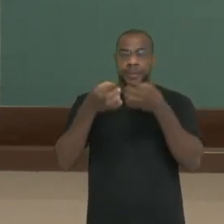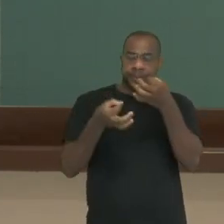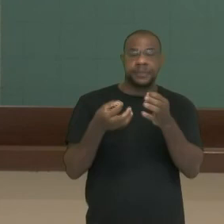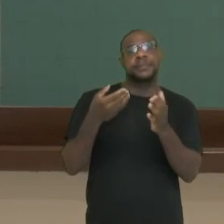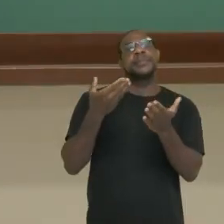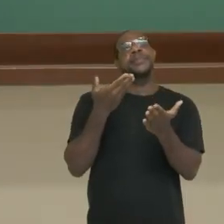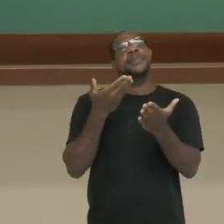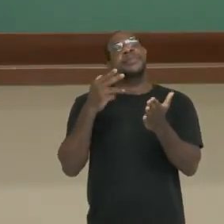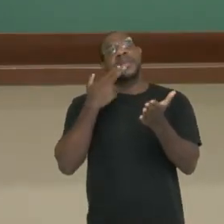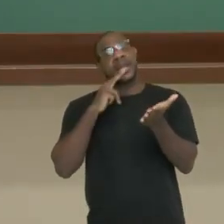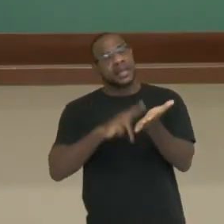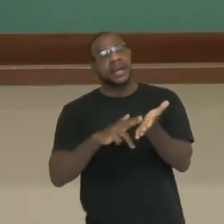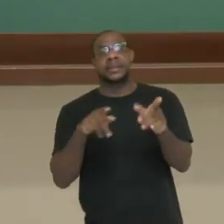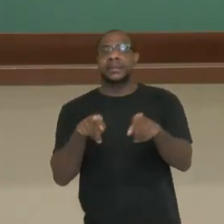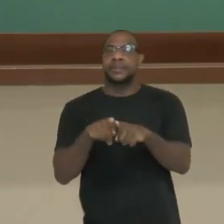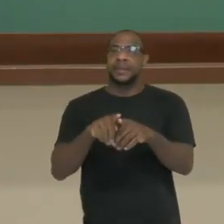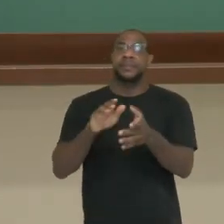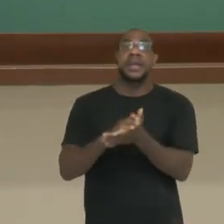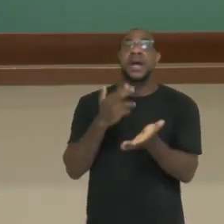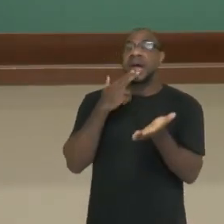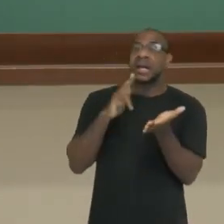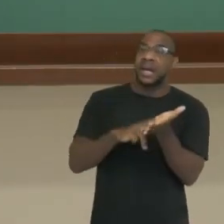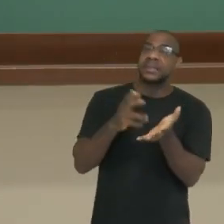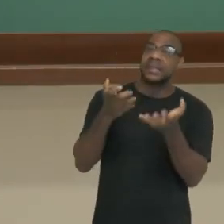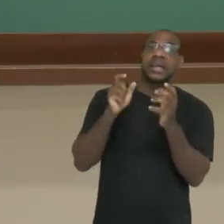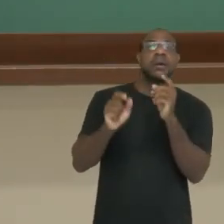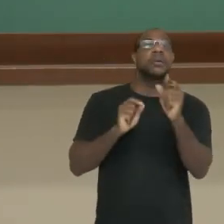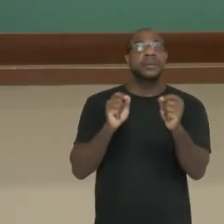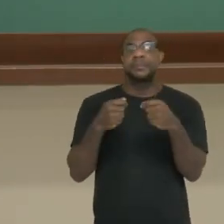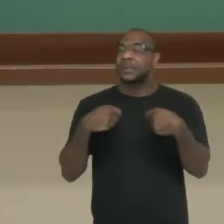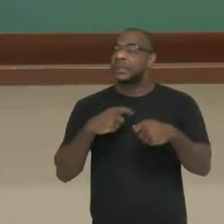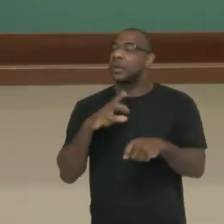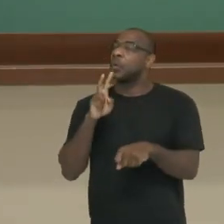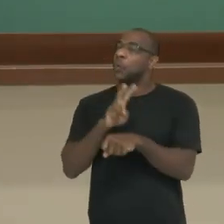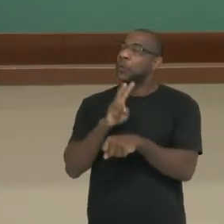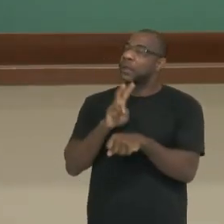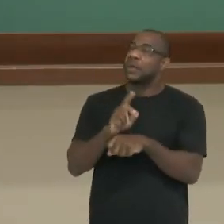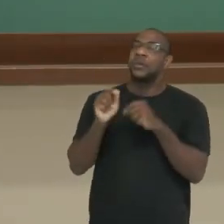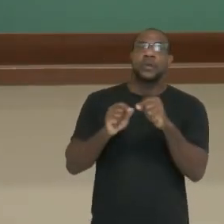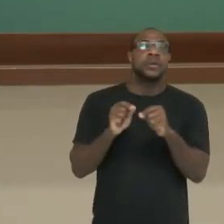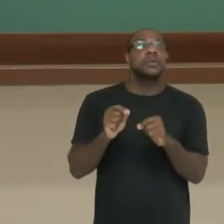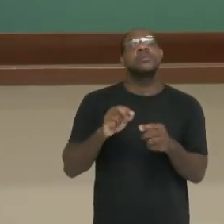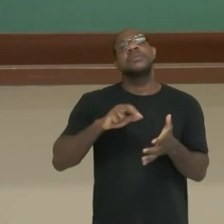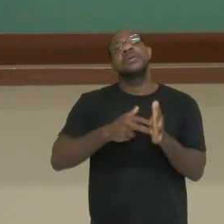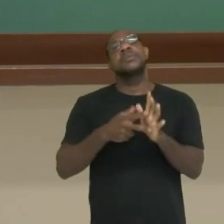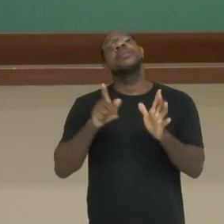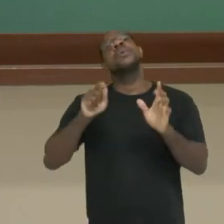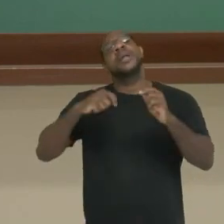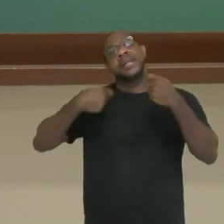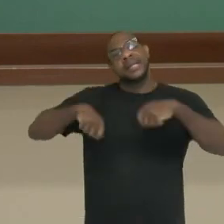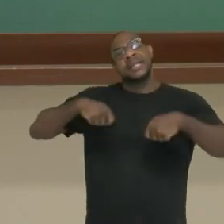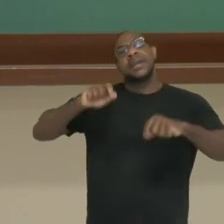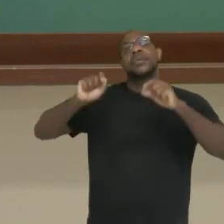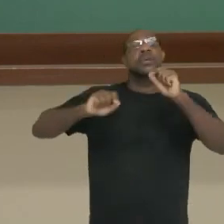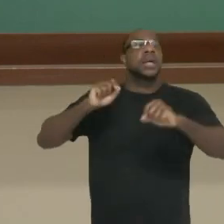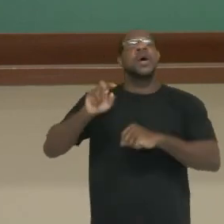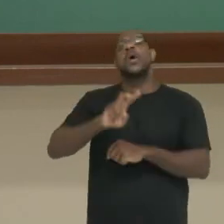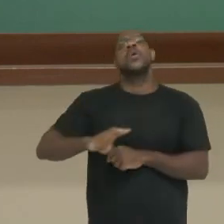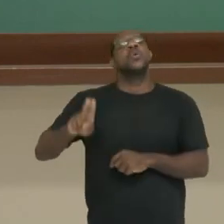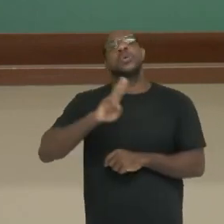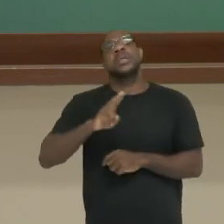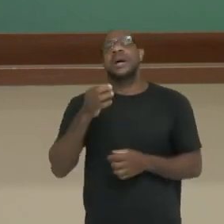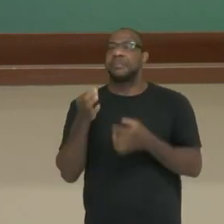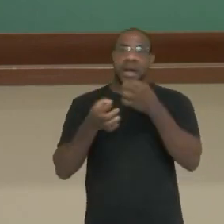né? Vimos que a carta requer um certo cuidado, né, no sentido de que é necessário usar